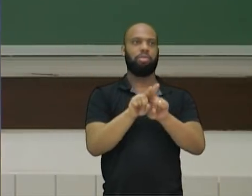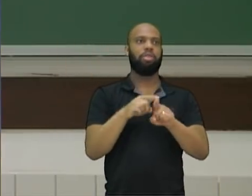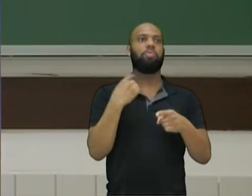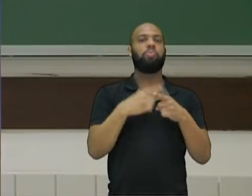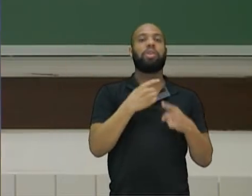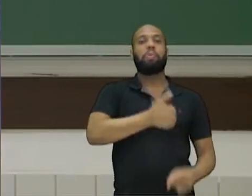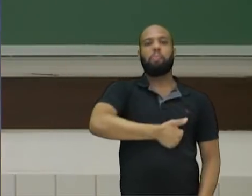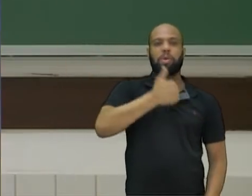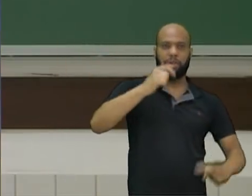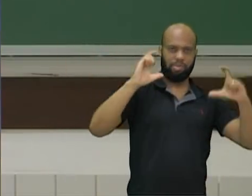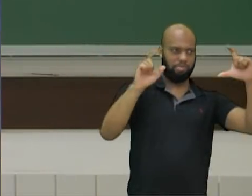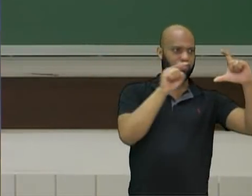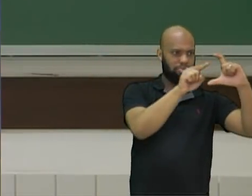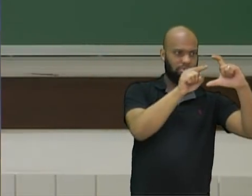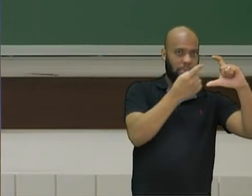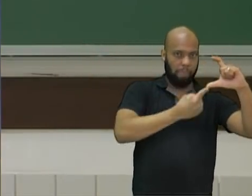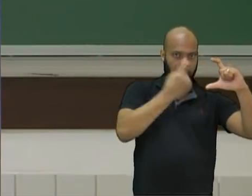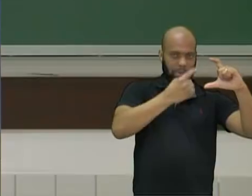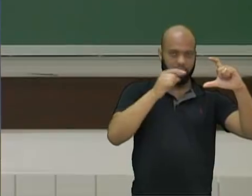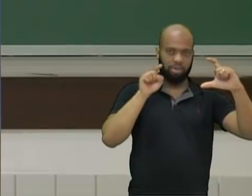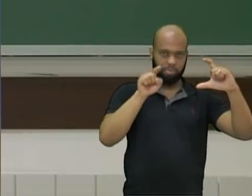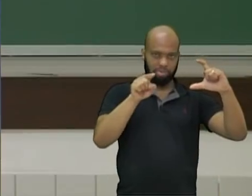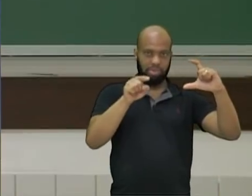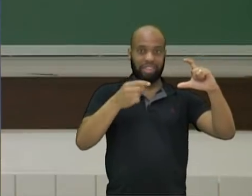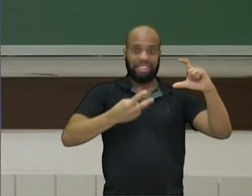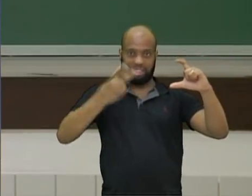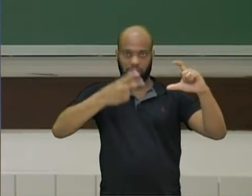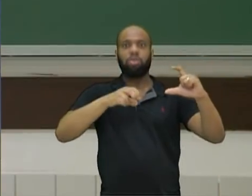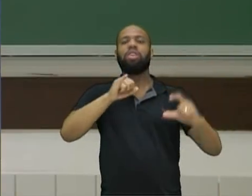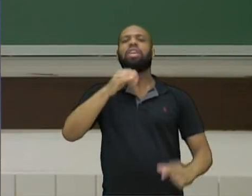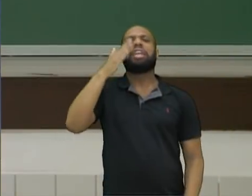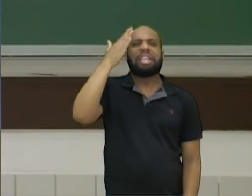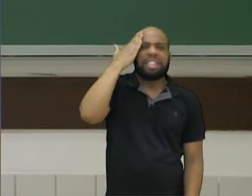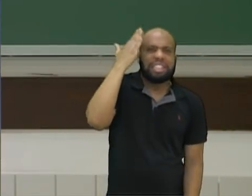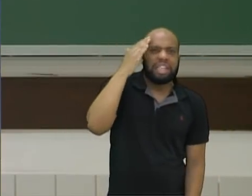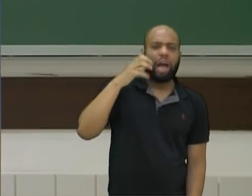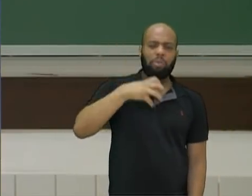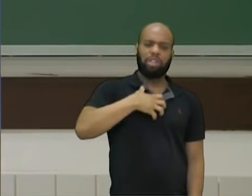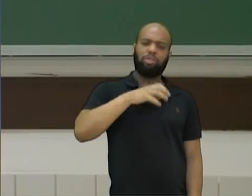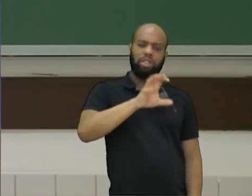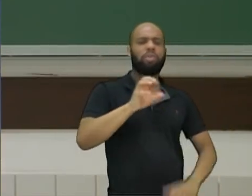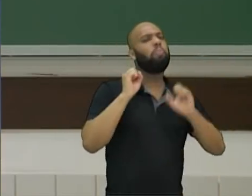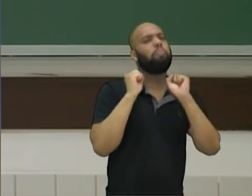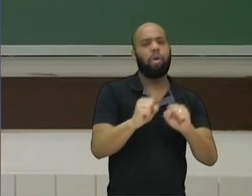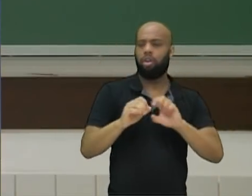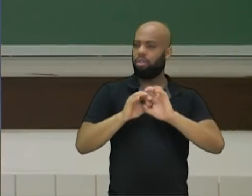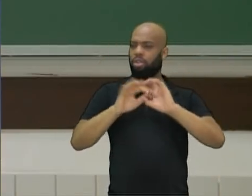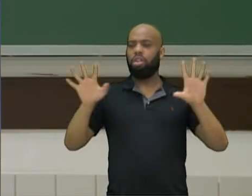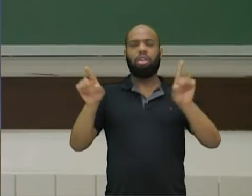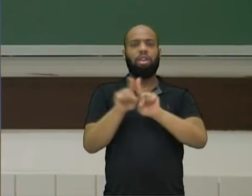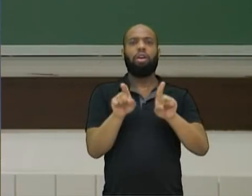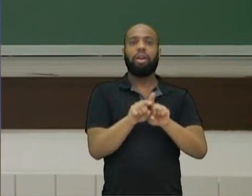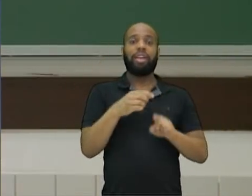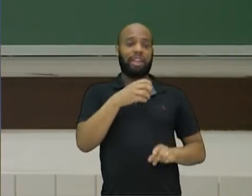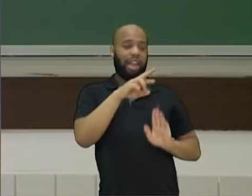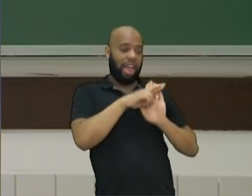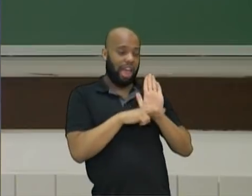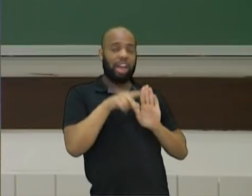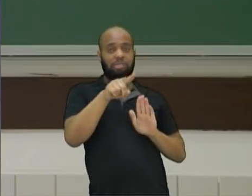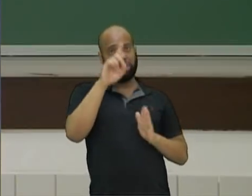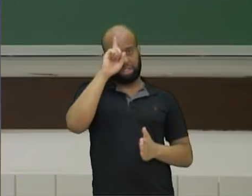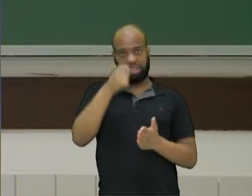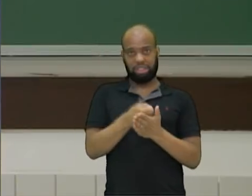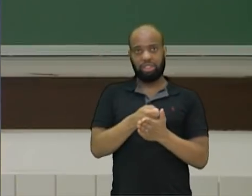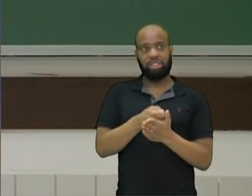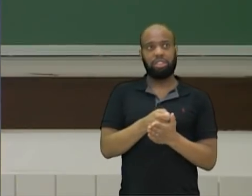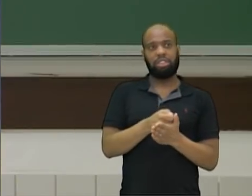termo, segundo termo. Então, para quem está familiarizado com produtos notáveis, fica à vontade, usa produtos notáveis, você vai